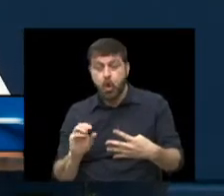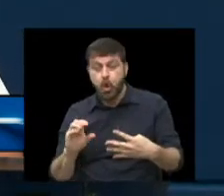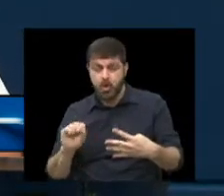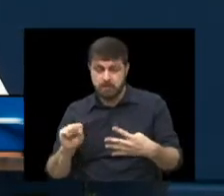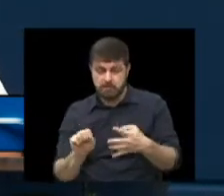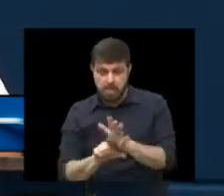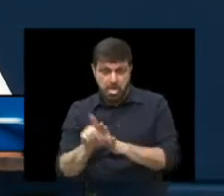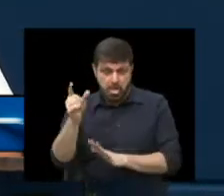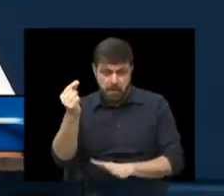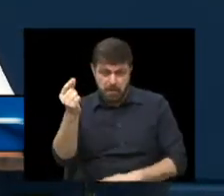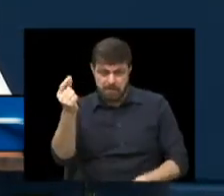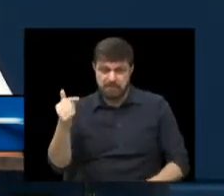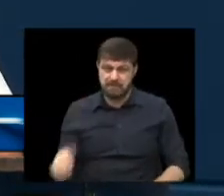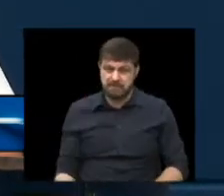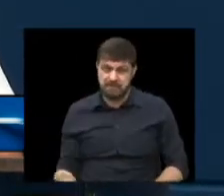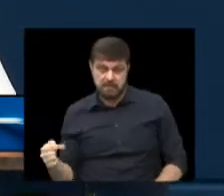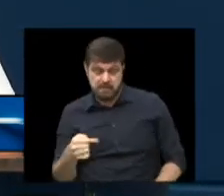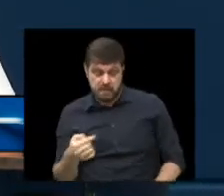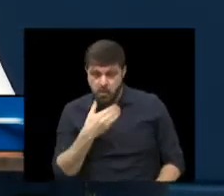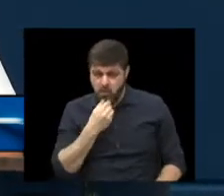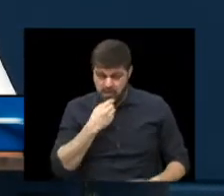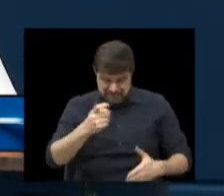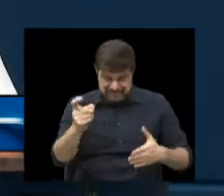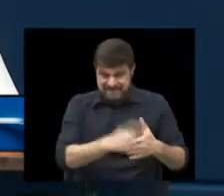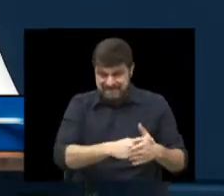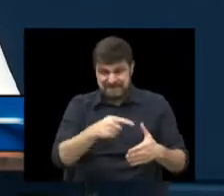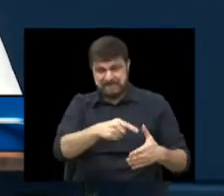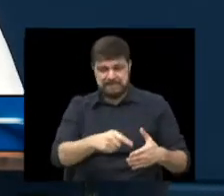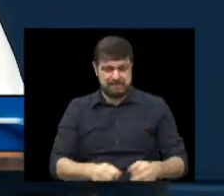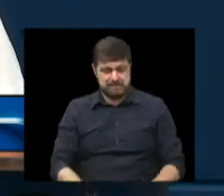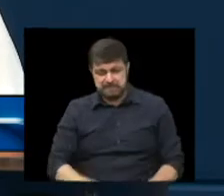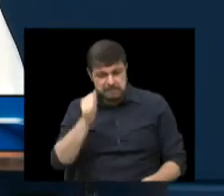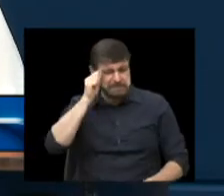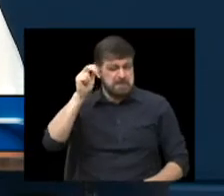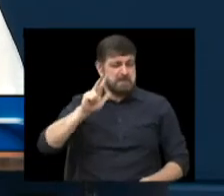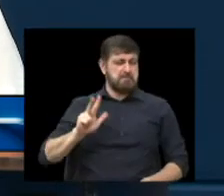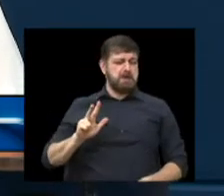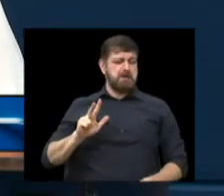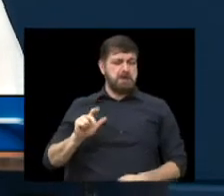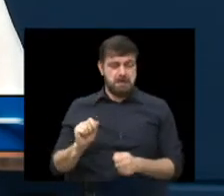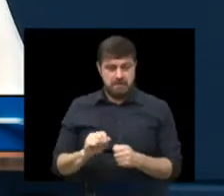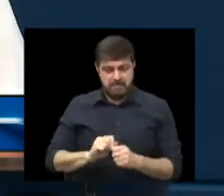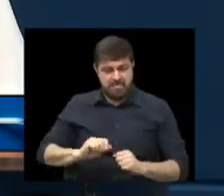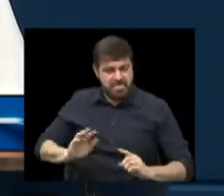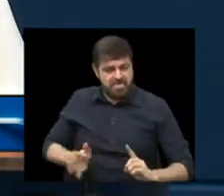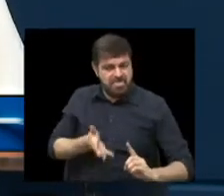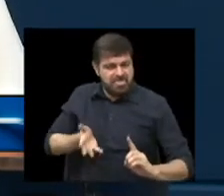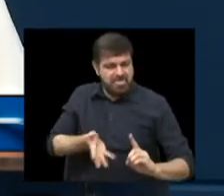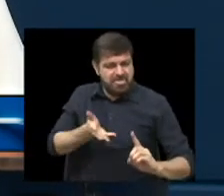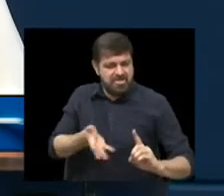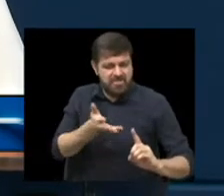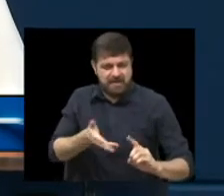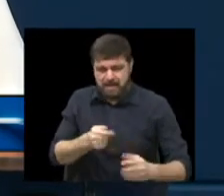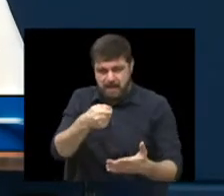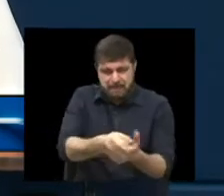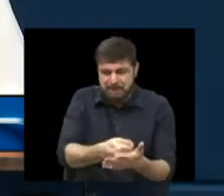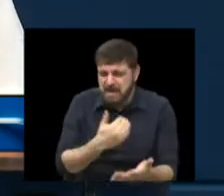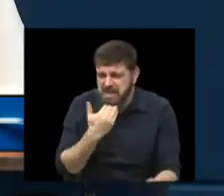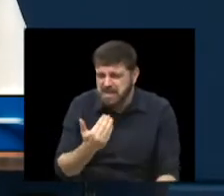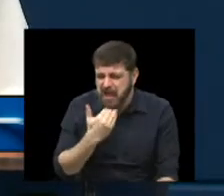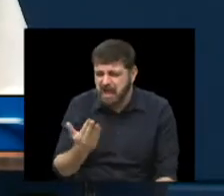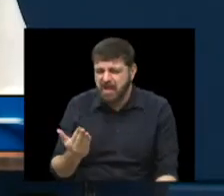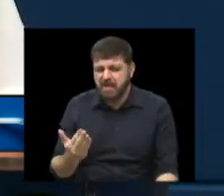isso premia os devedores e cria um incentivo à inadimplência. Uma parte,